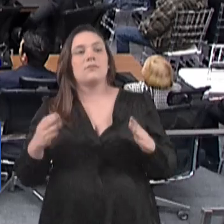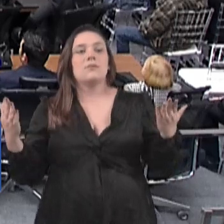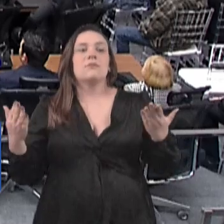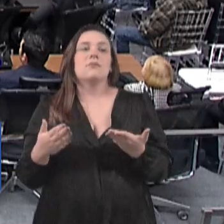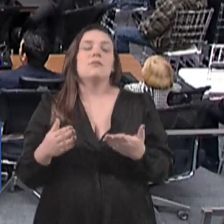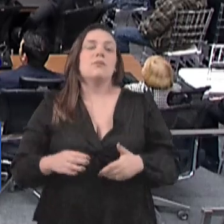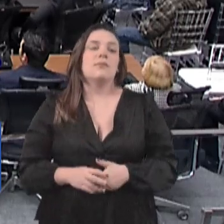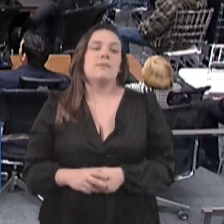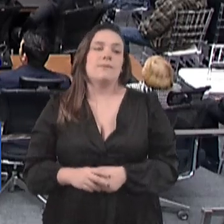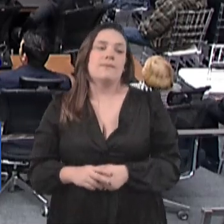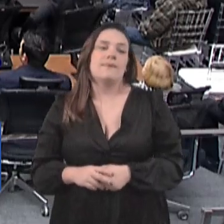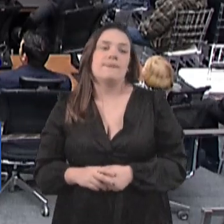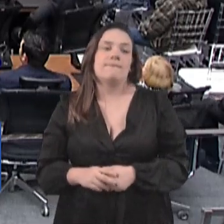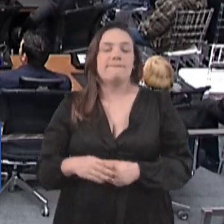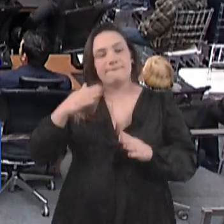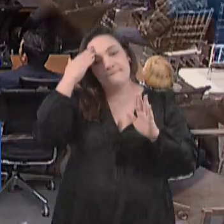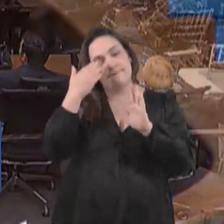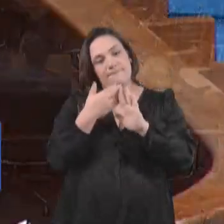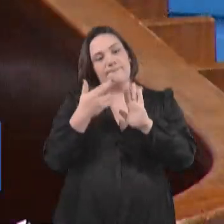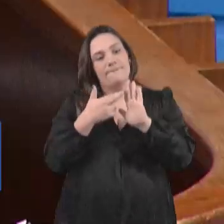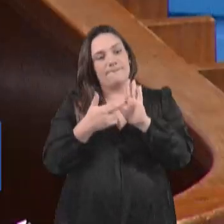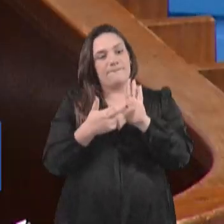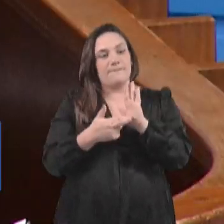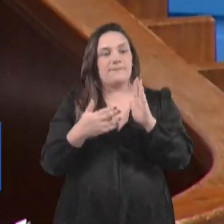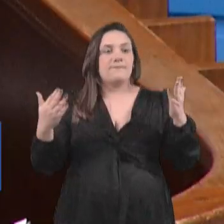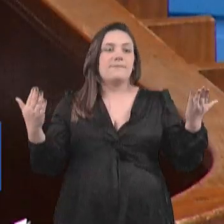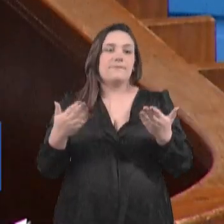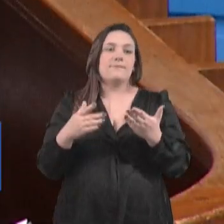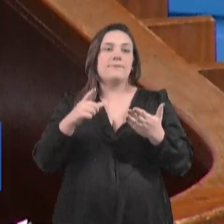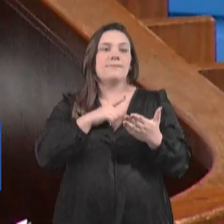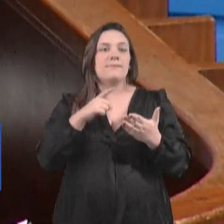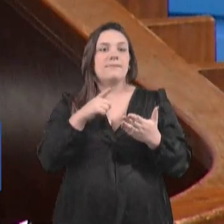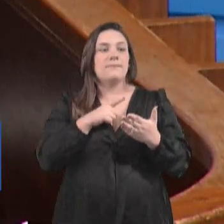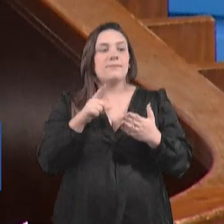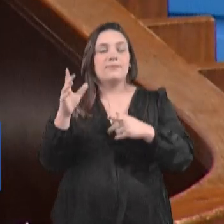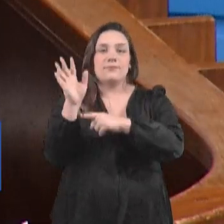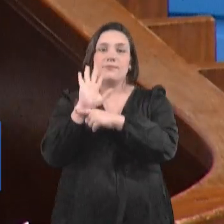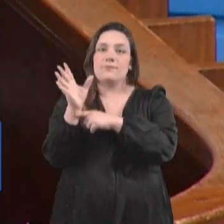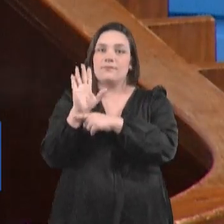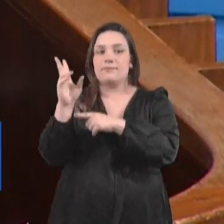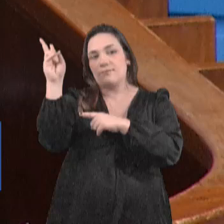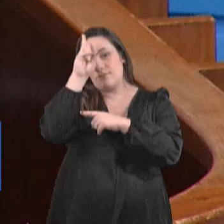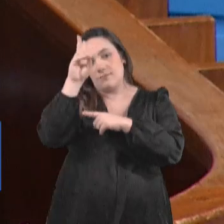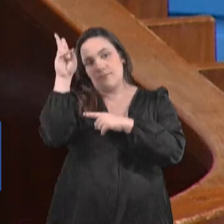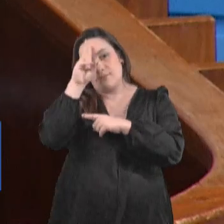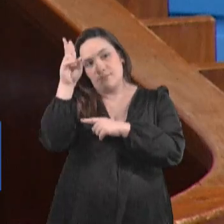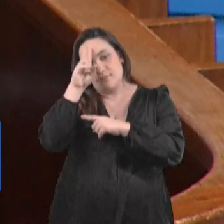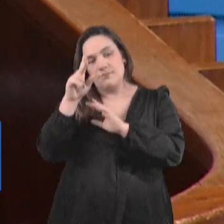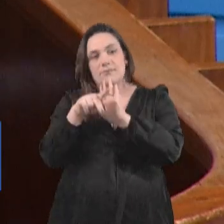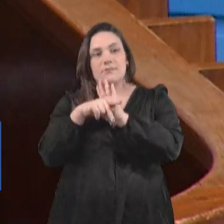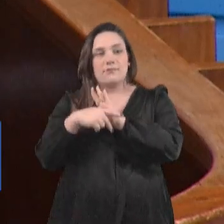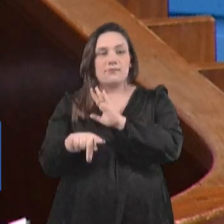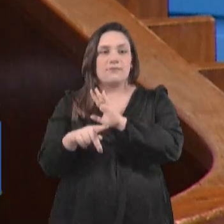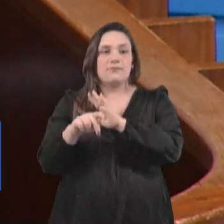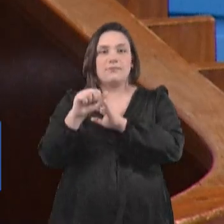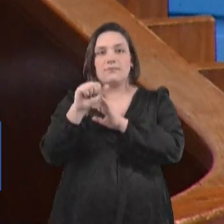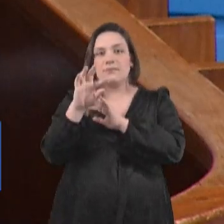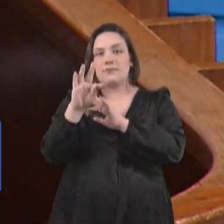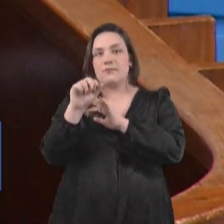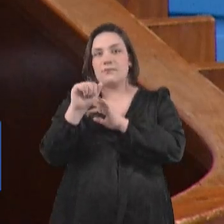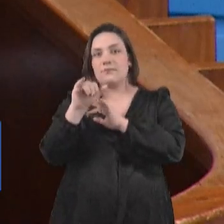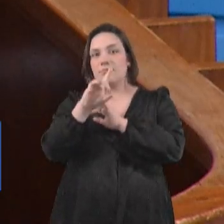senhores, de acordo com a programação, nós teremos neste momento a exibição do vídeo histórico narrado por